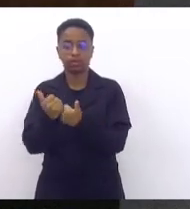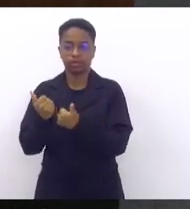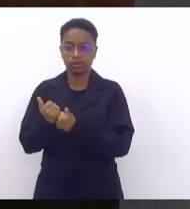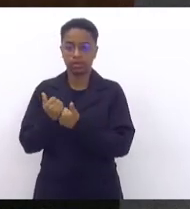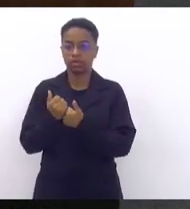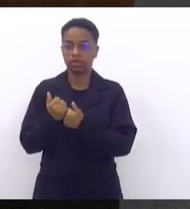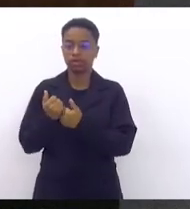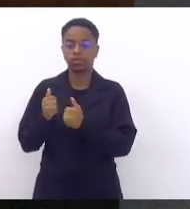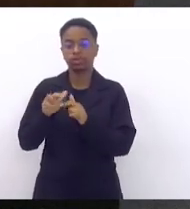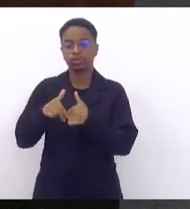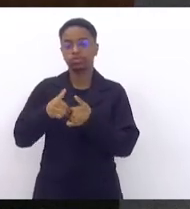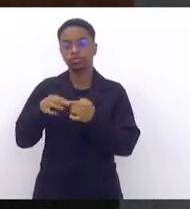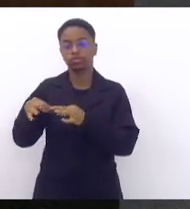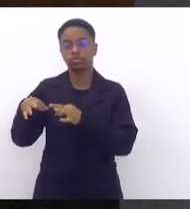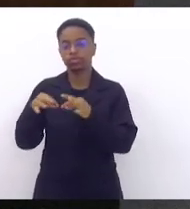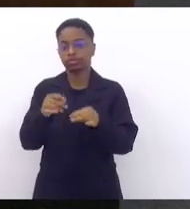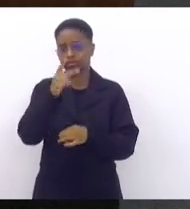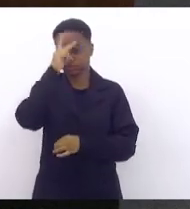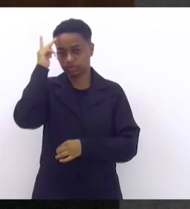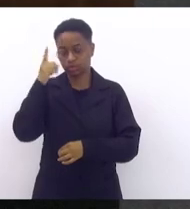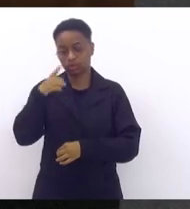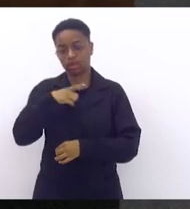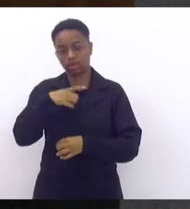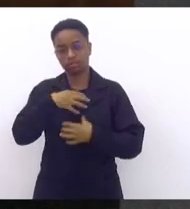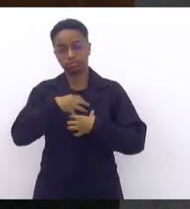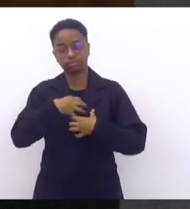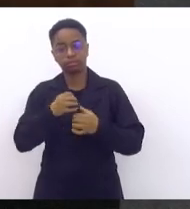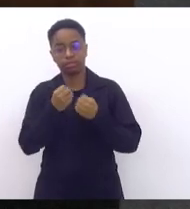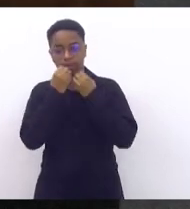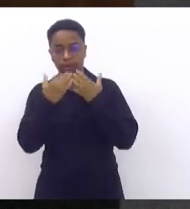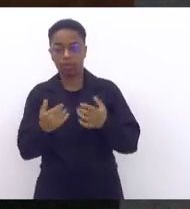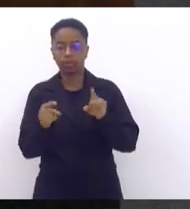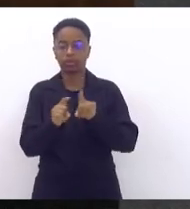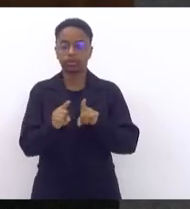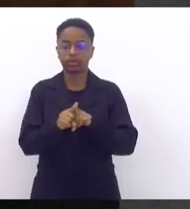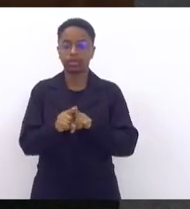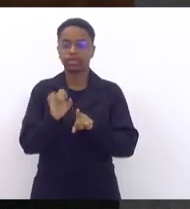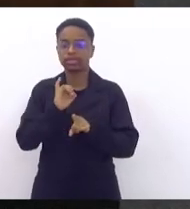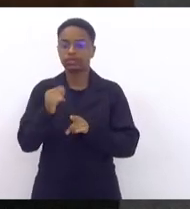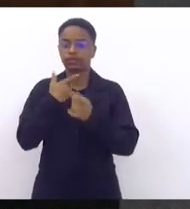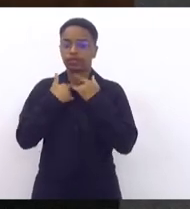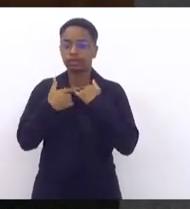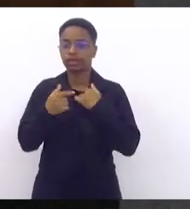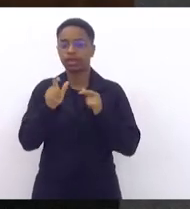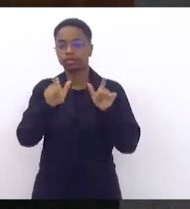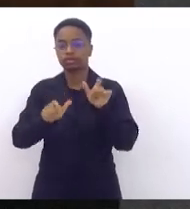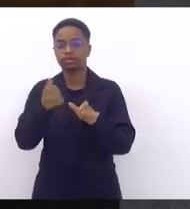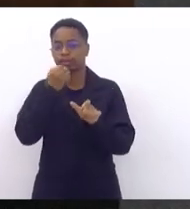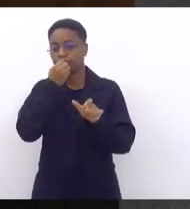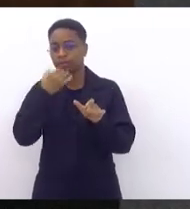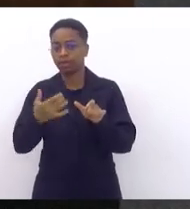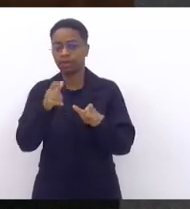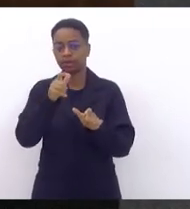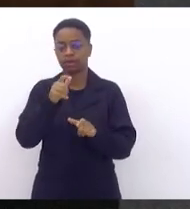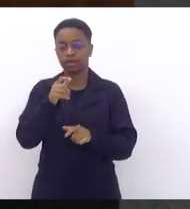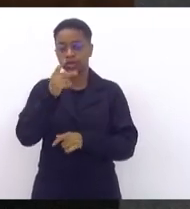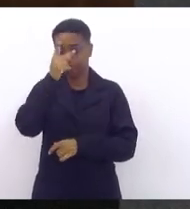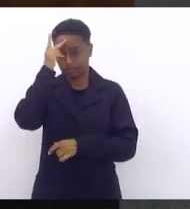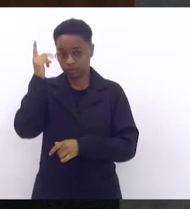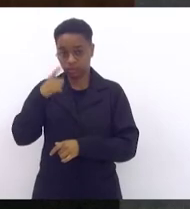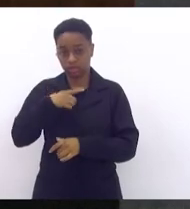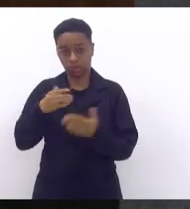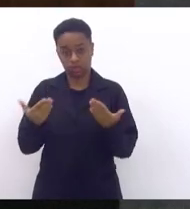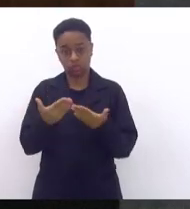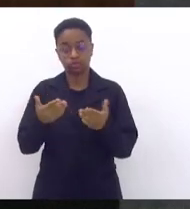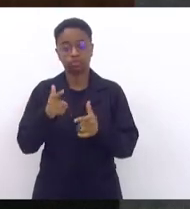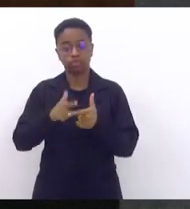por todas as pessoas de bom senso, por todas as pessoas que querem o bem daqueles que hoje têm esse problema